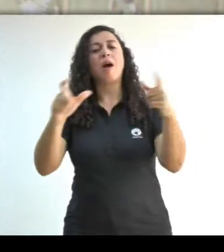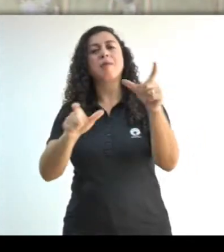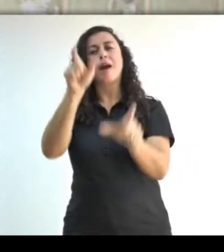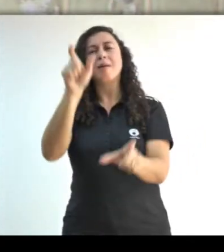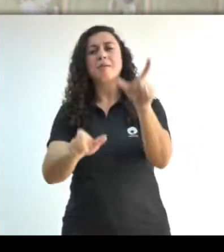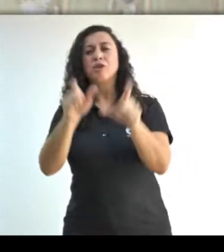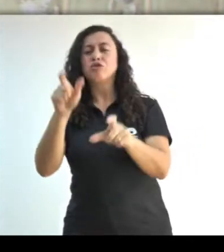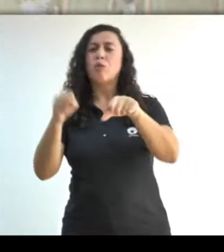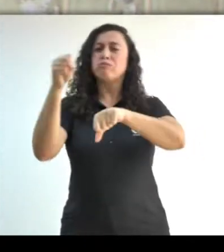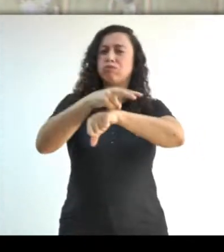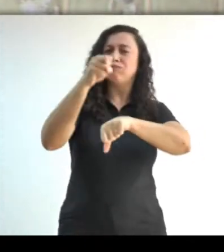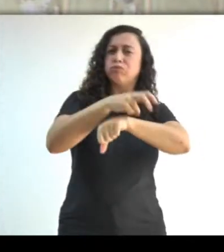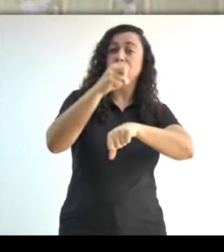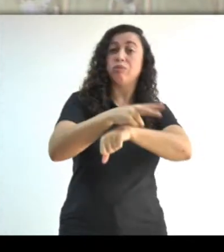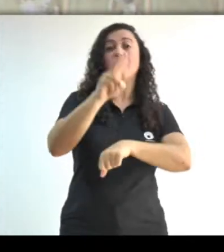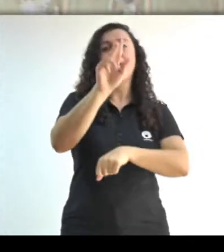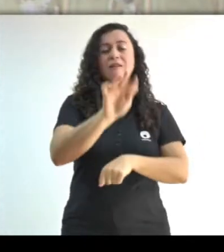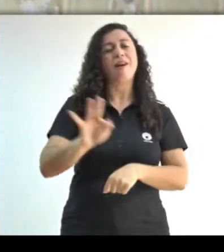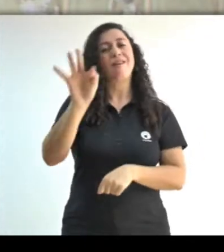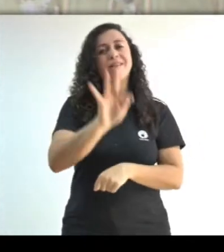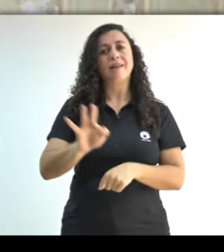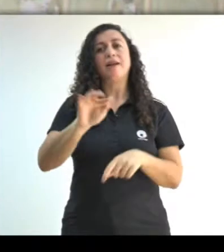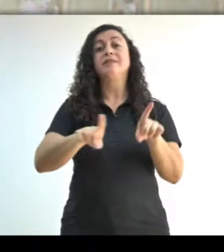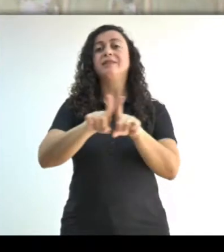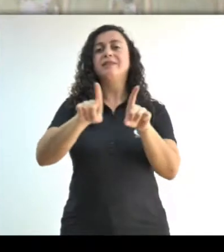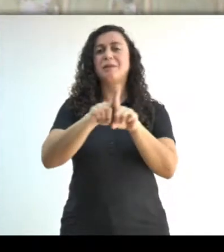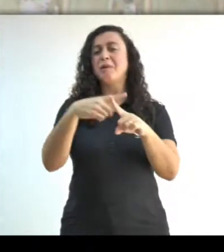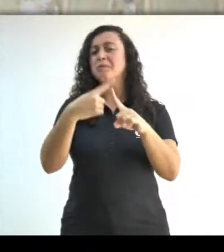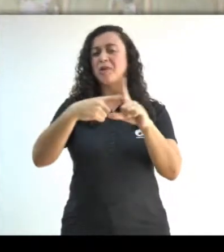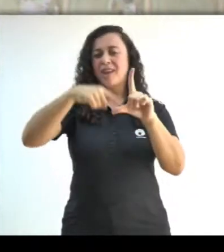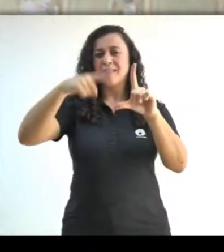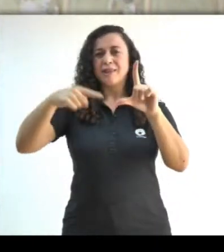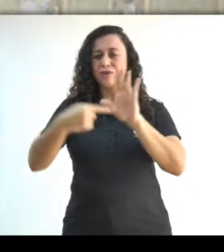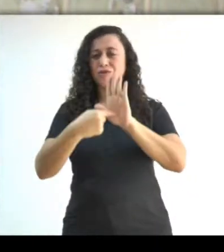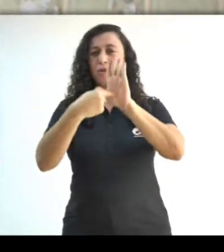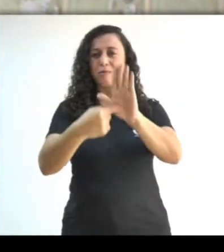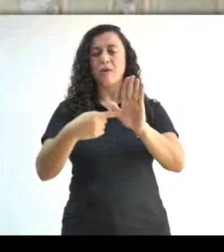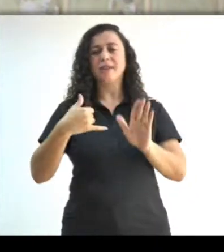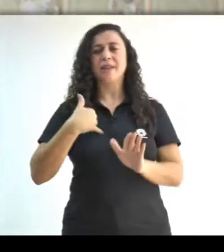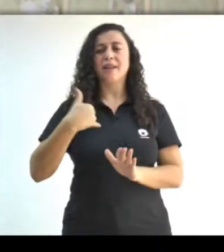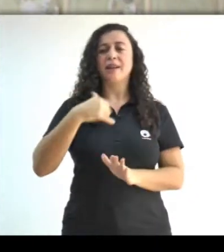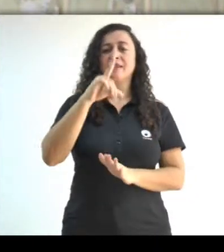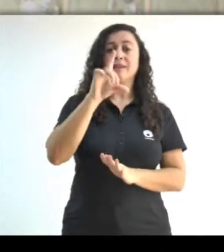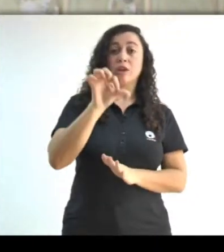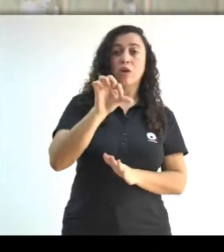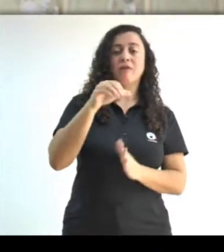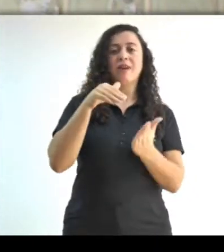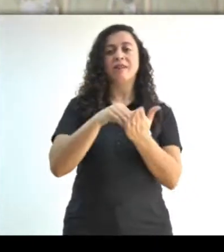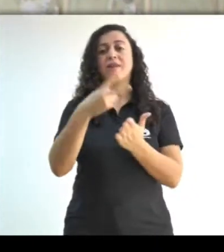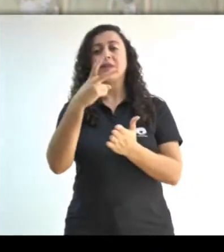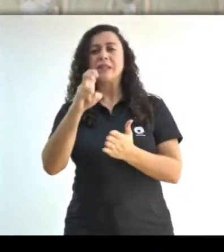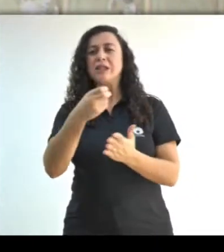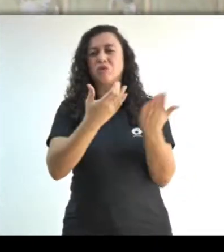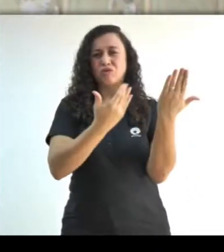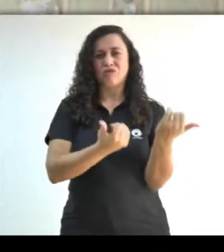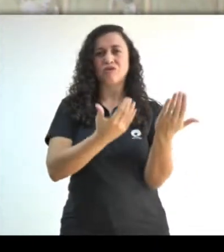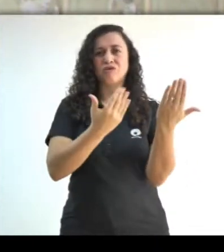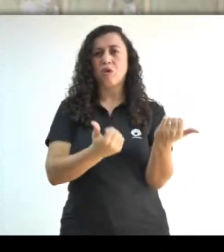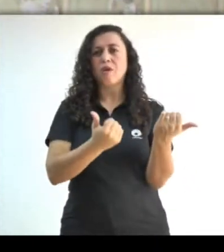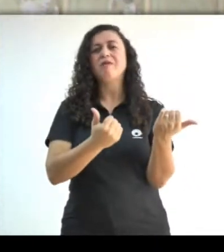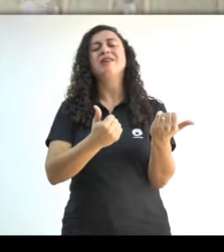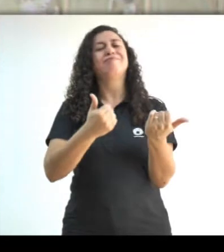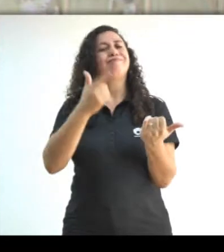à graduação e reverter as estatísticas que mostram que muitos jovens de 19 a 25